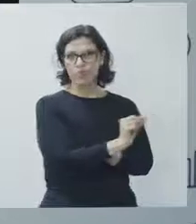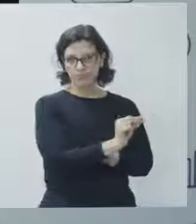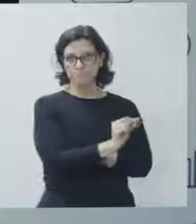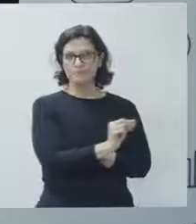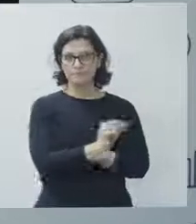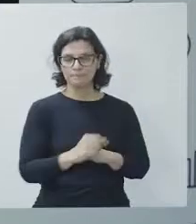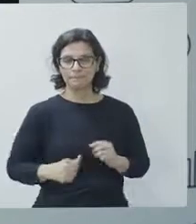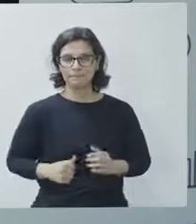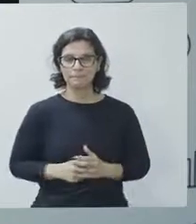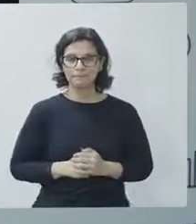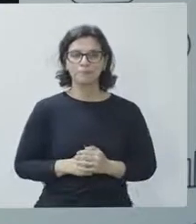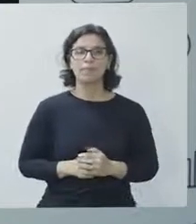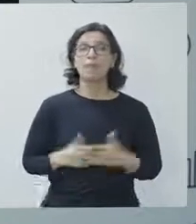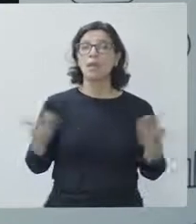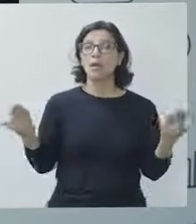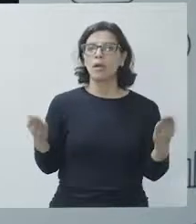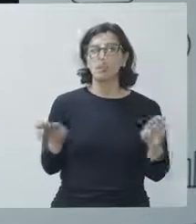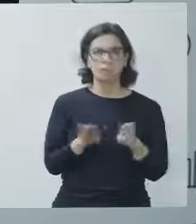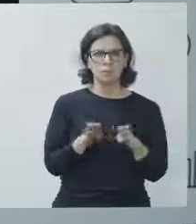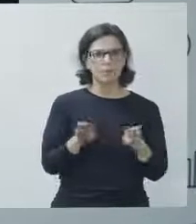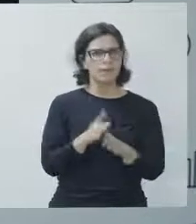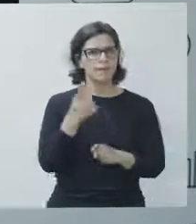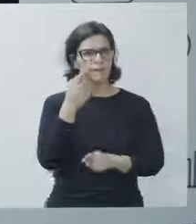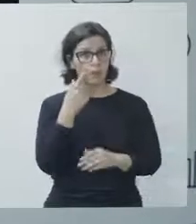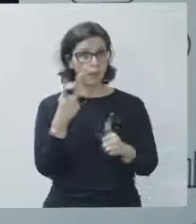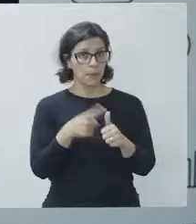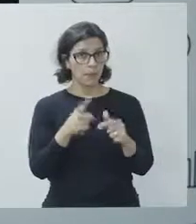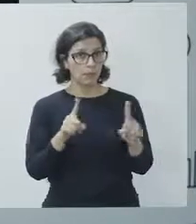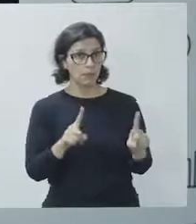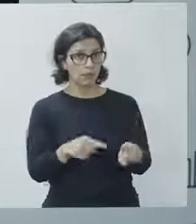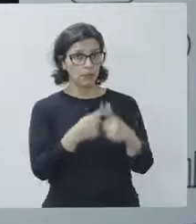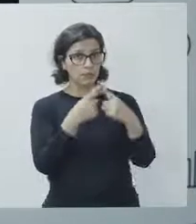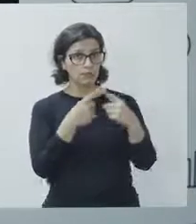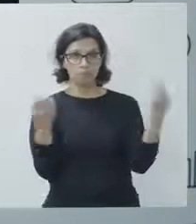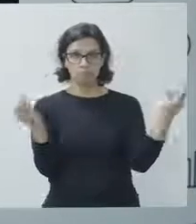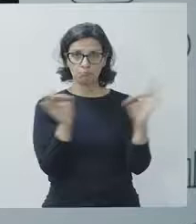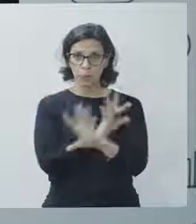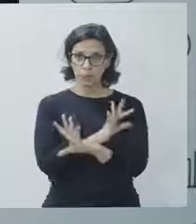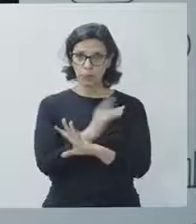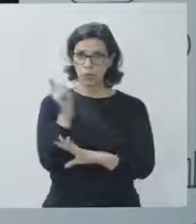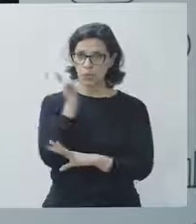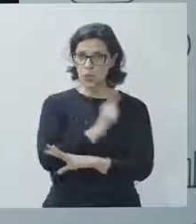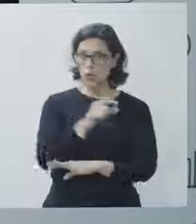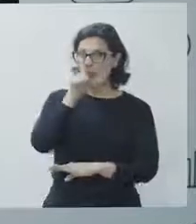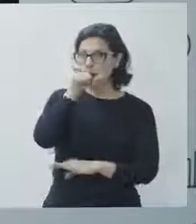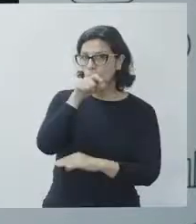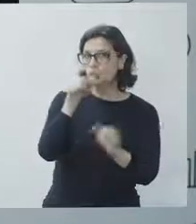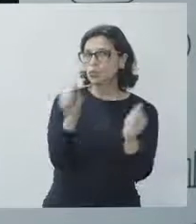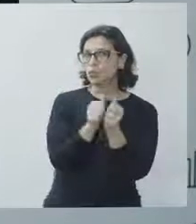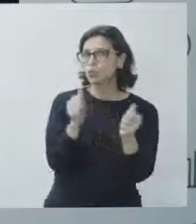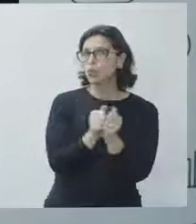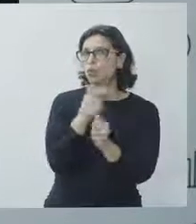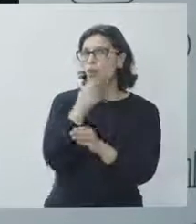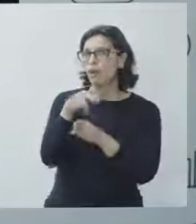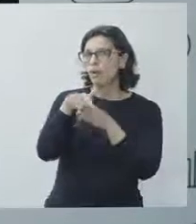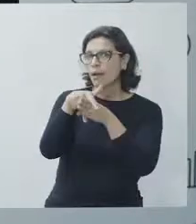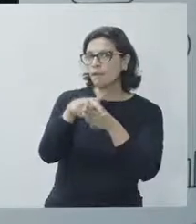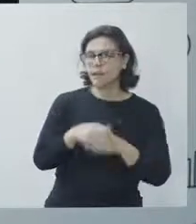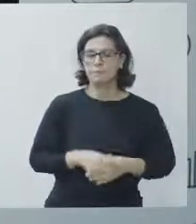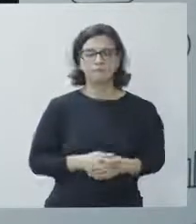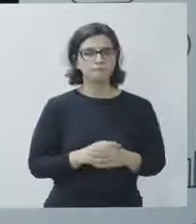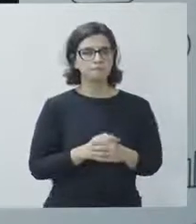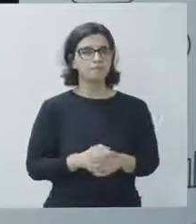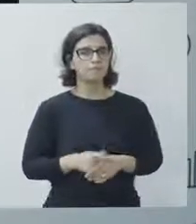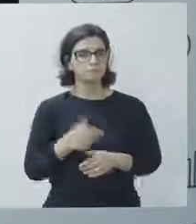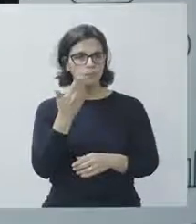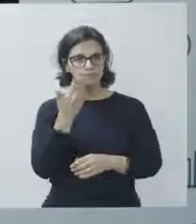saciou o nosso monstro. Então, primeiro desafio cumprido pelas bruxas e o cavaleiro. Vamos